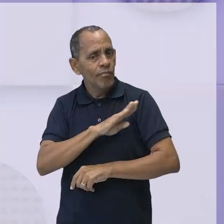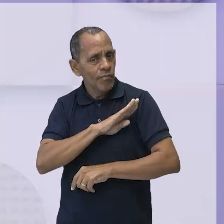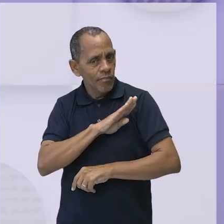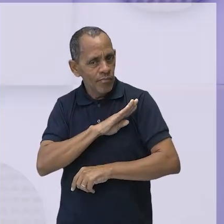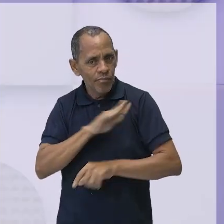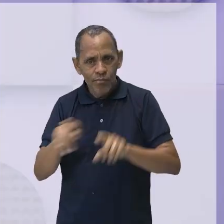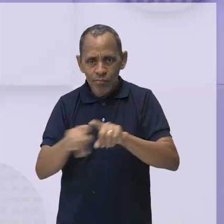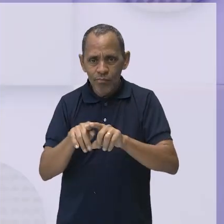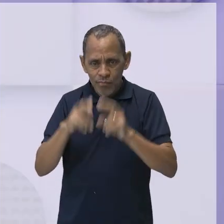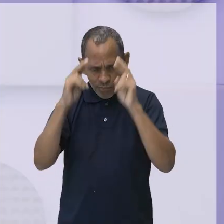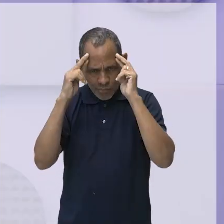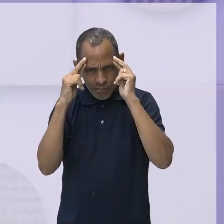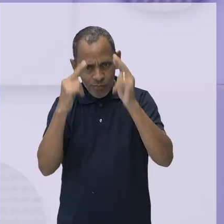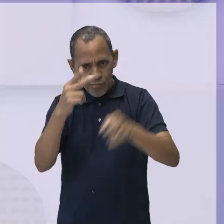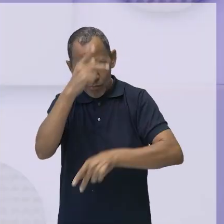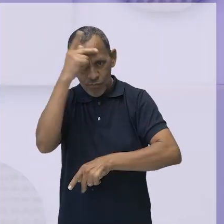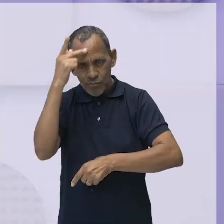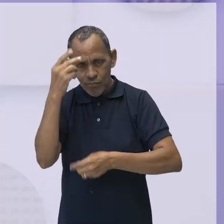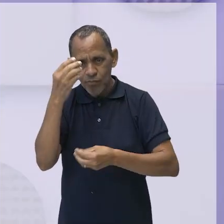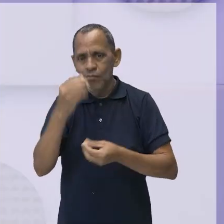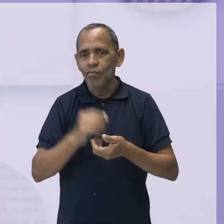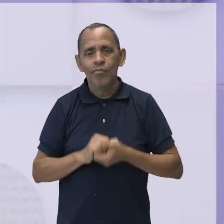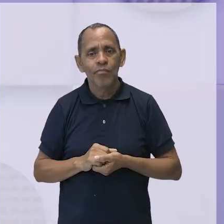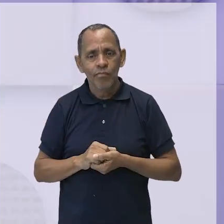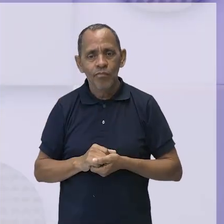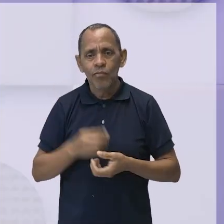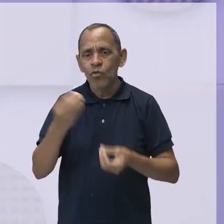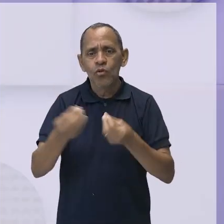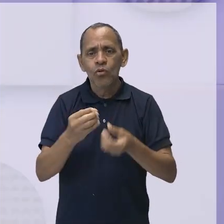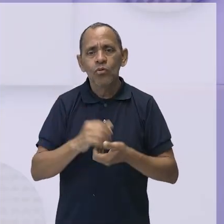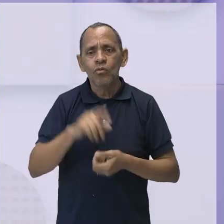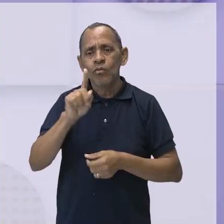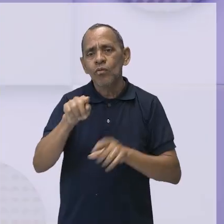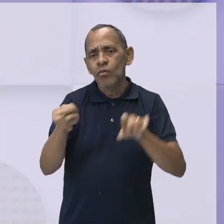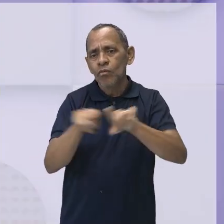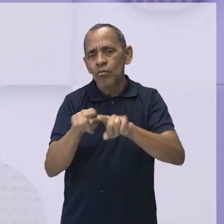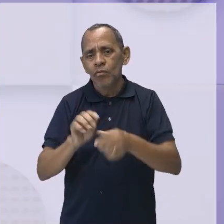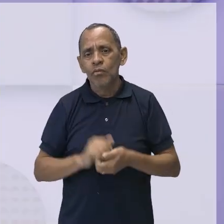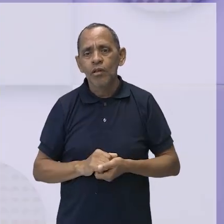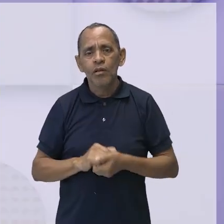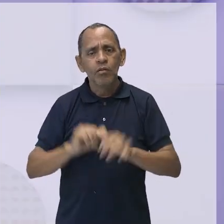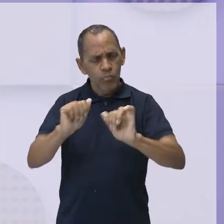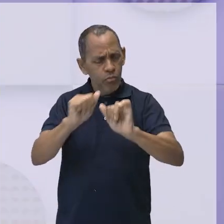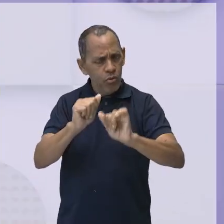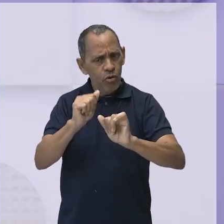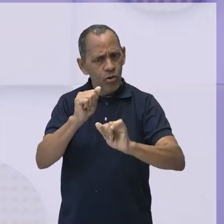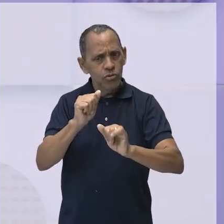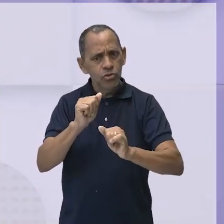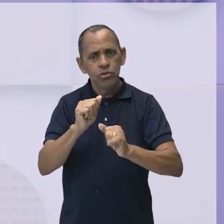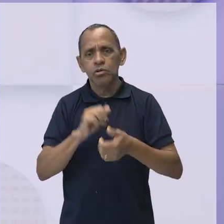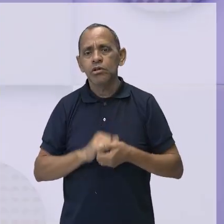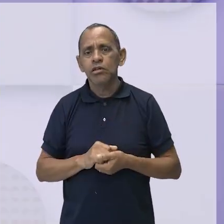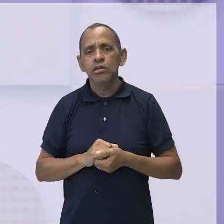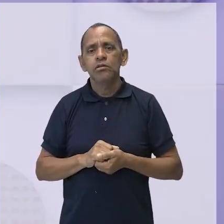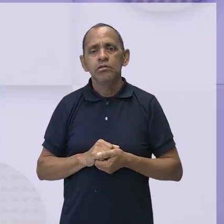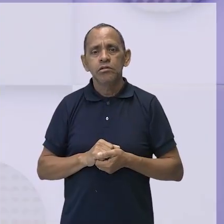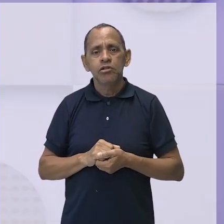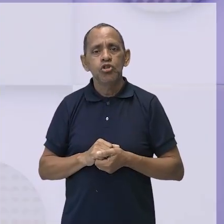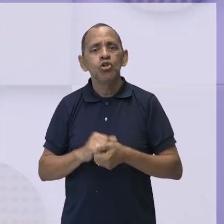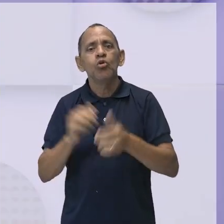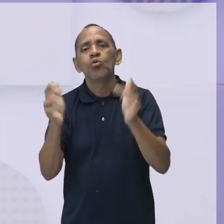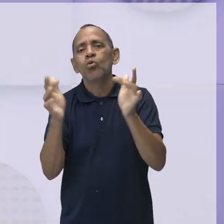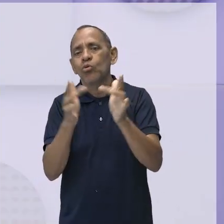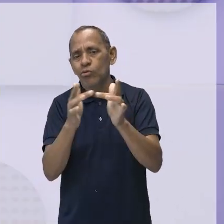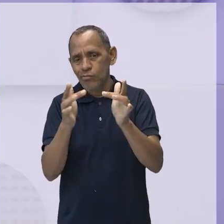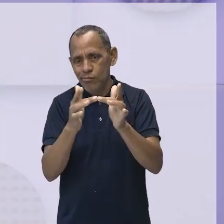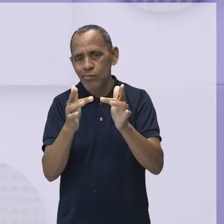outro do jeito que ele é. Você pode não concordar com a visão religiosa dele, ou a sua visão de mundo, mas o